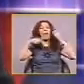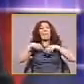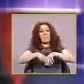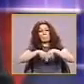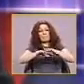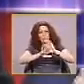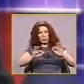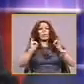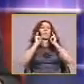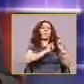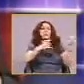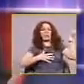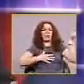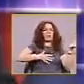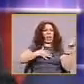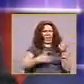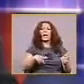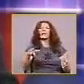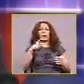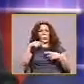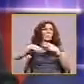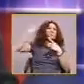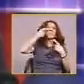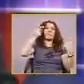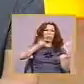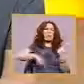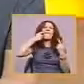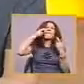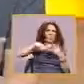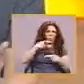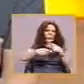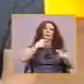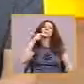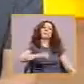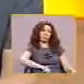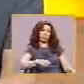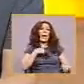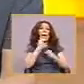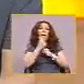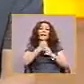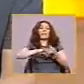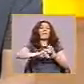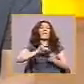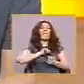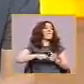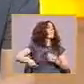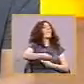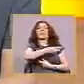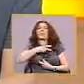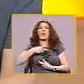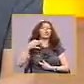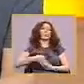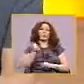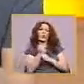marcha. Estas ações são para continuar? Claro, o trabalho destas associações é diário.